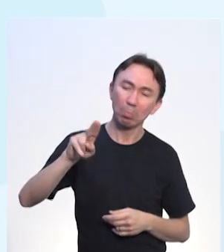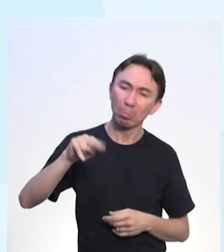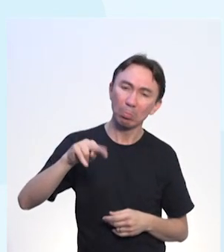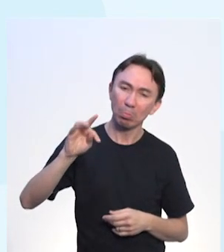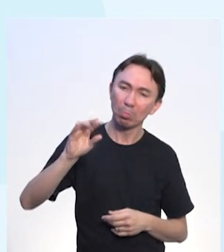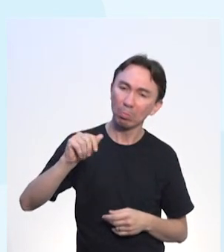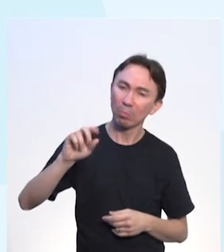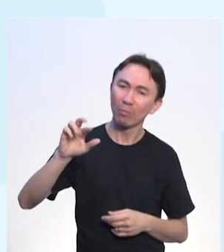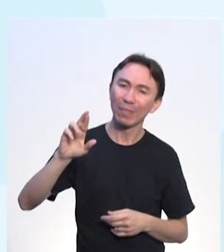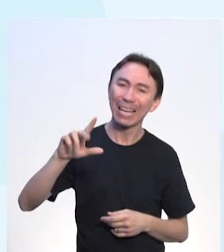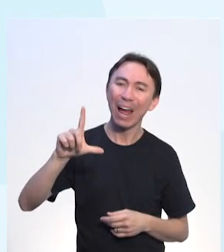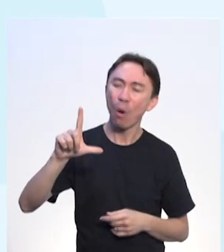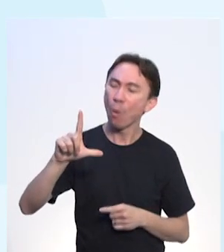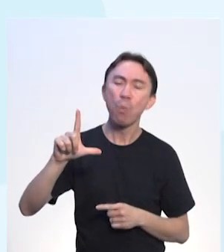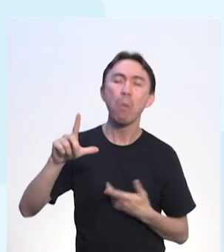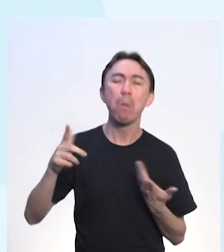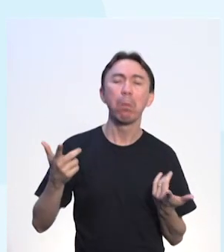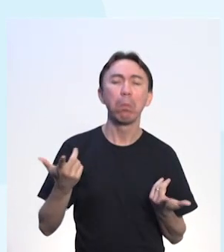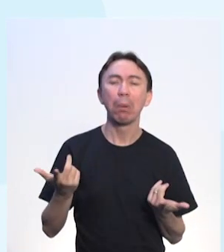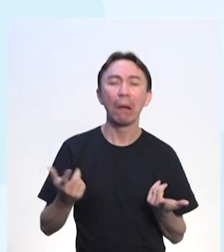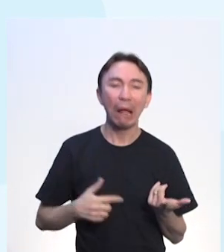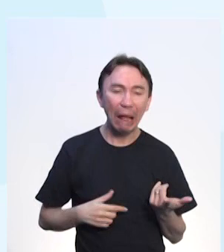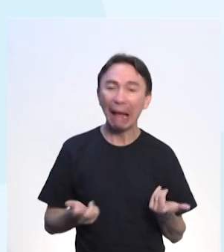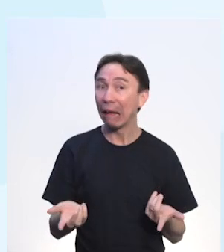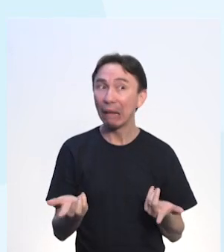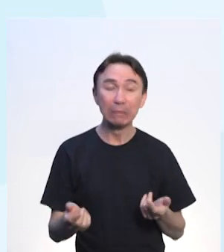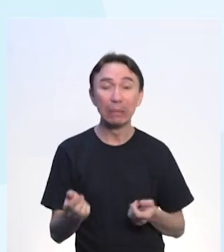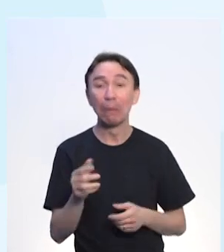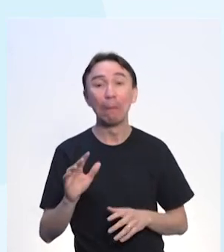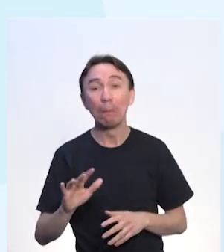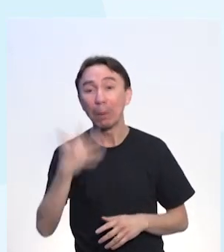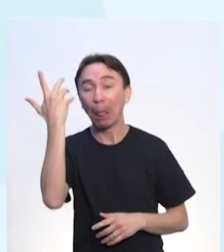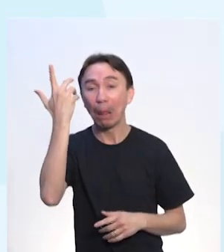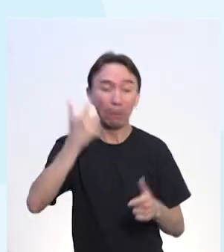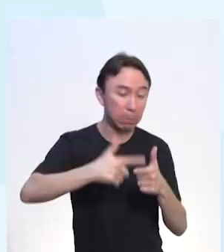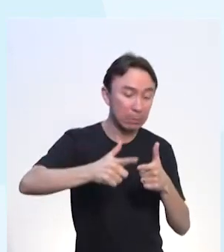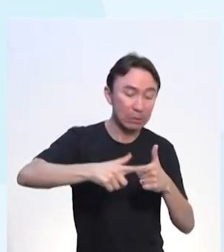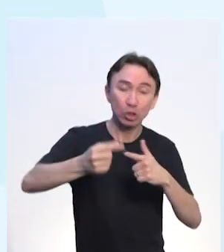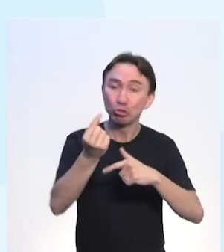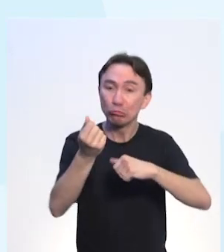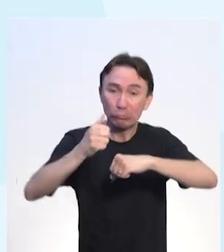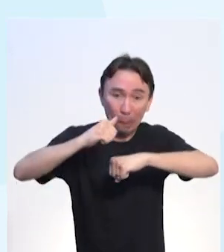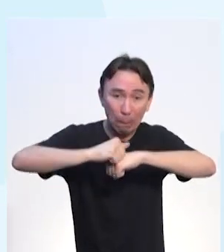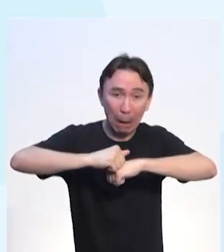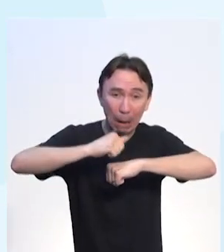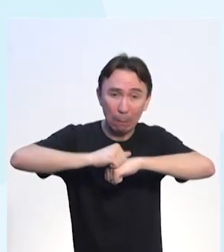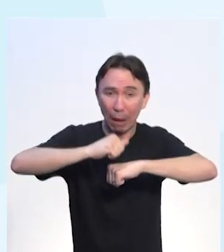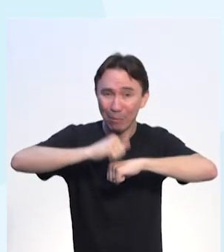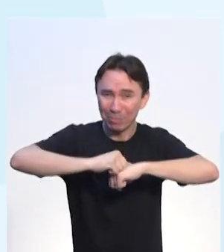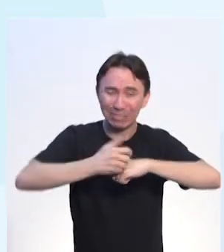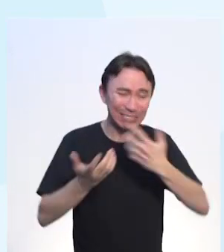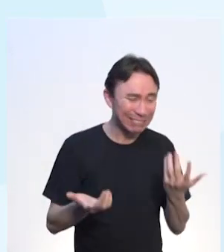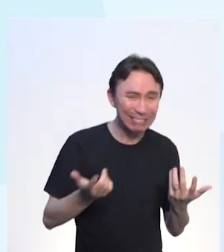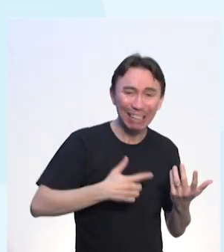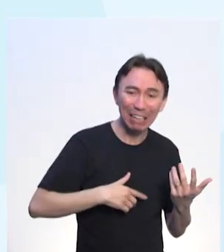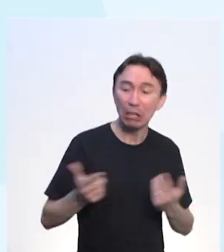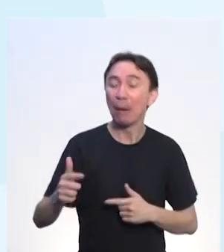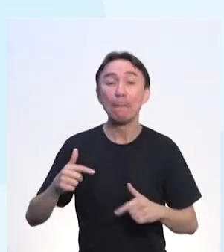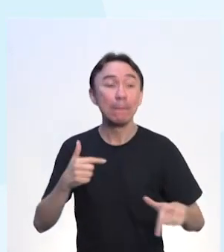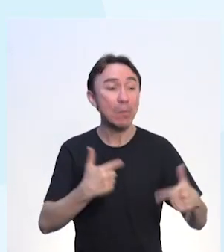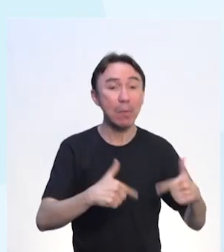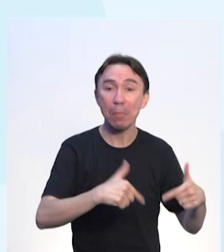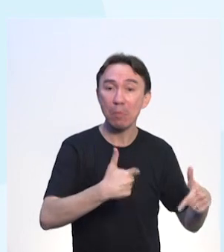crise, e ela vai diminuir a produção, obviamente, porque você está numa crise, e tem uma diminuição da